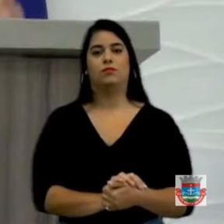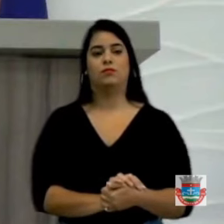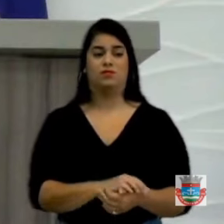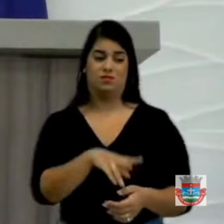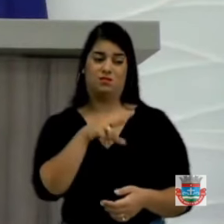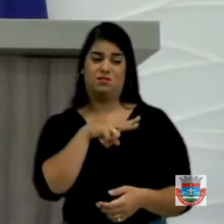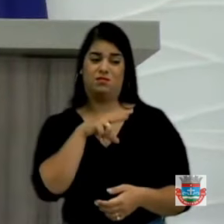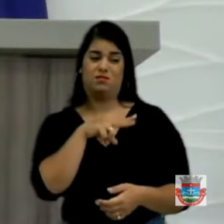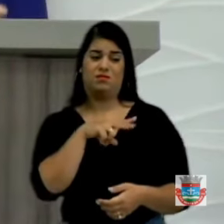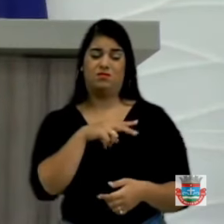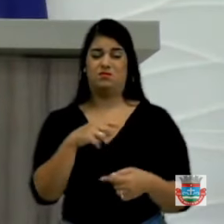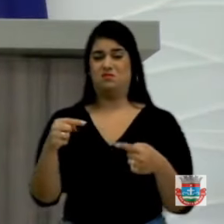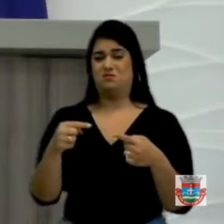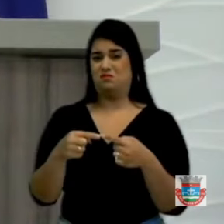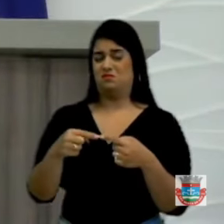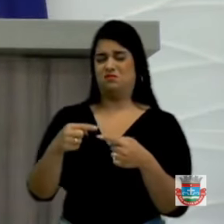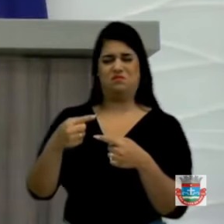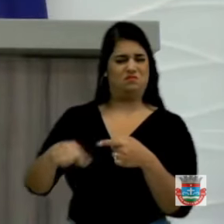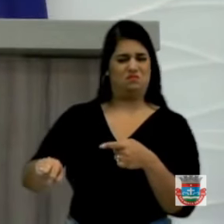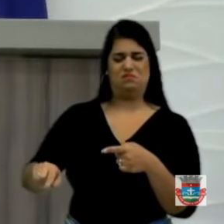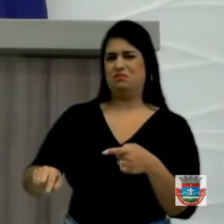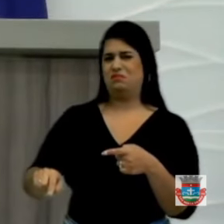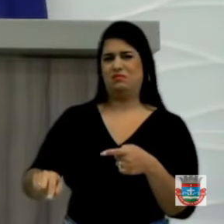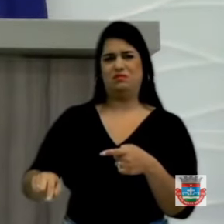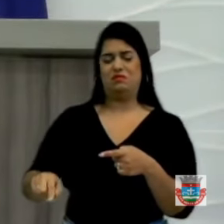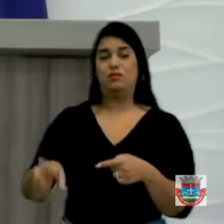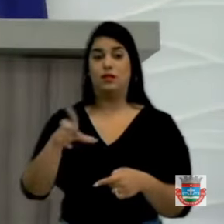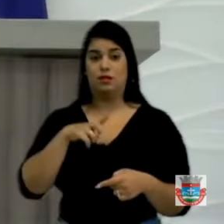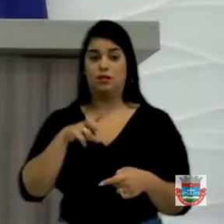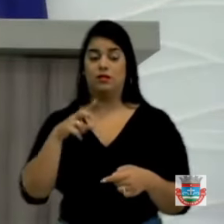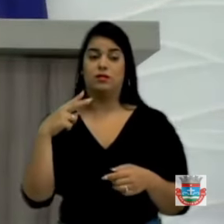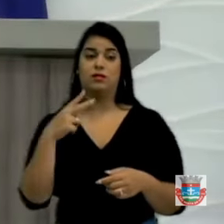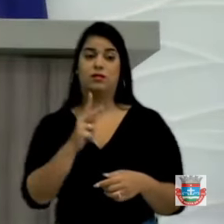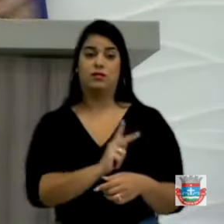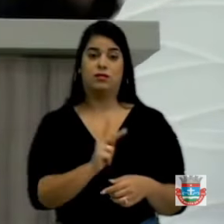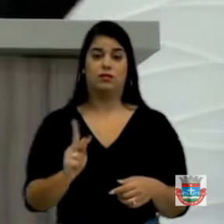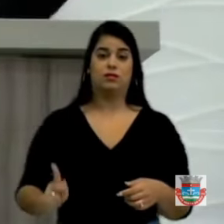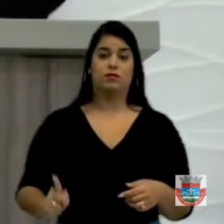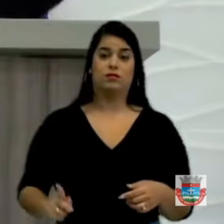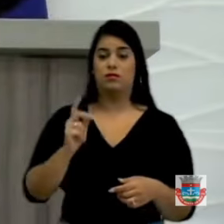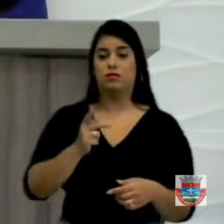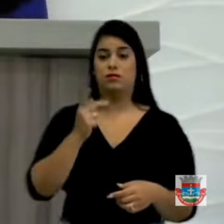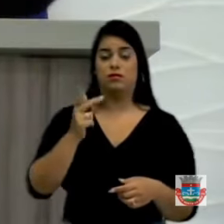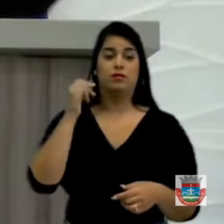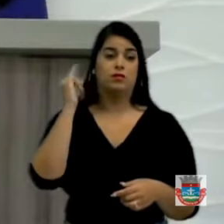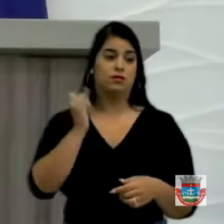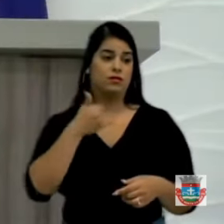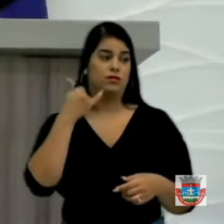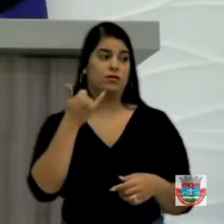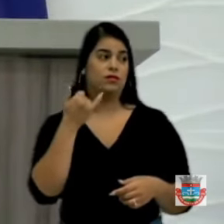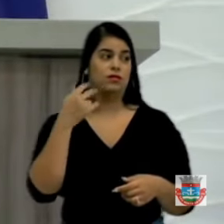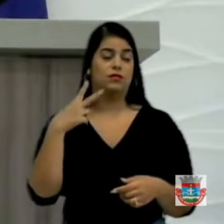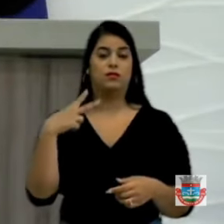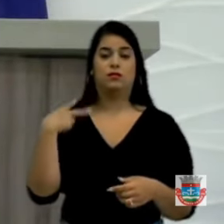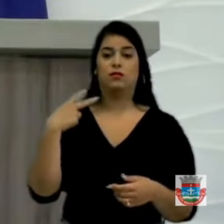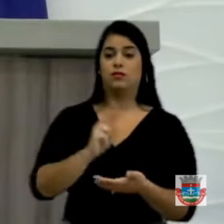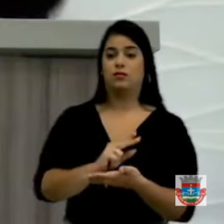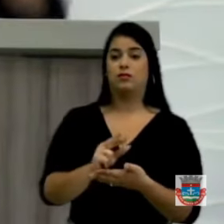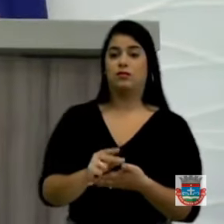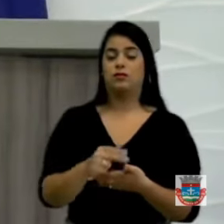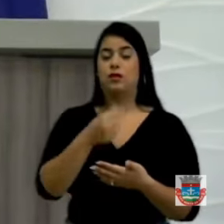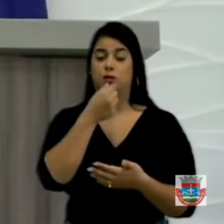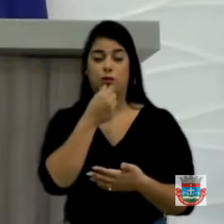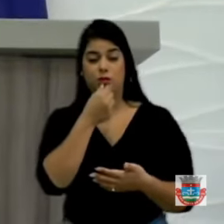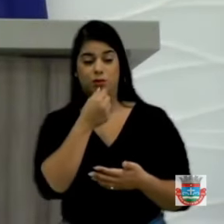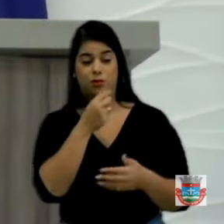assim não concordo, nem sabia disso. Como teve vereador aqui que falou, ligaram para os vereadores distribuir apito, fazer